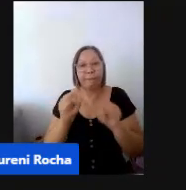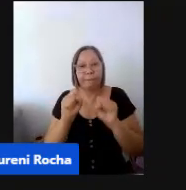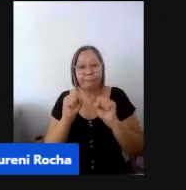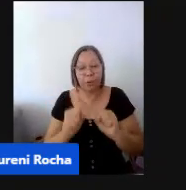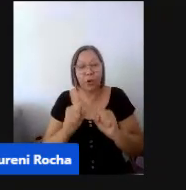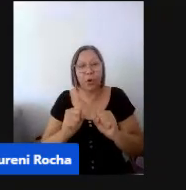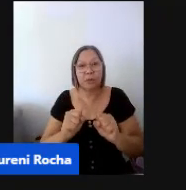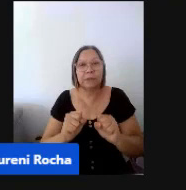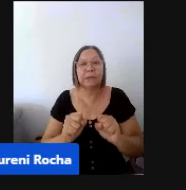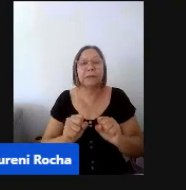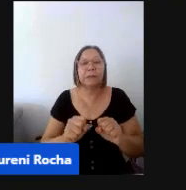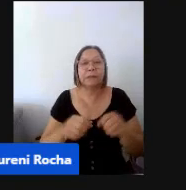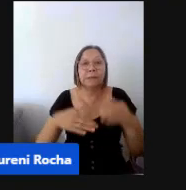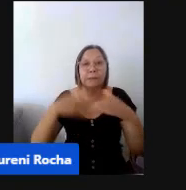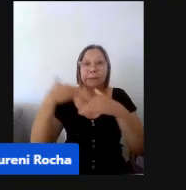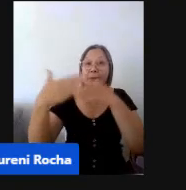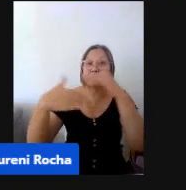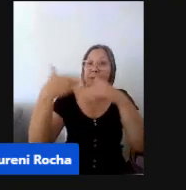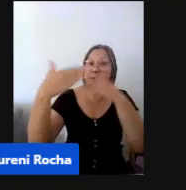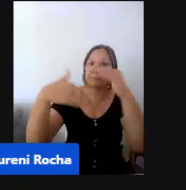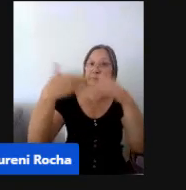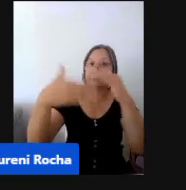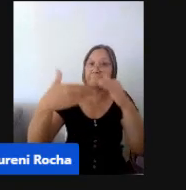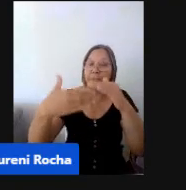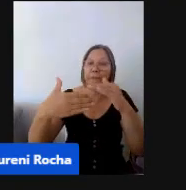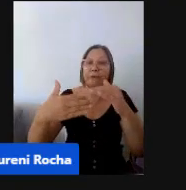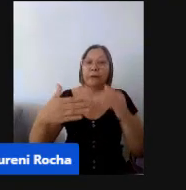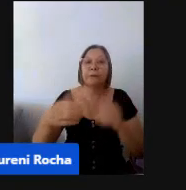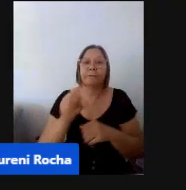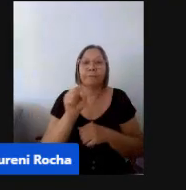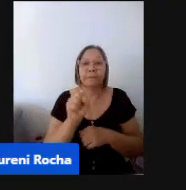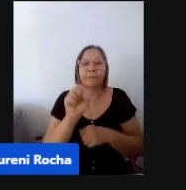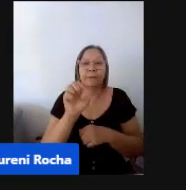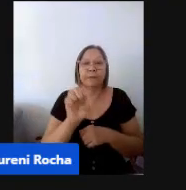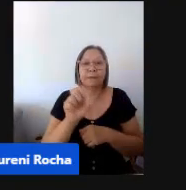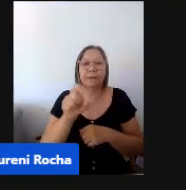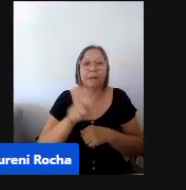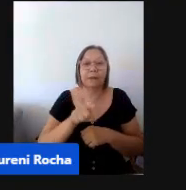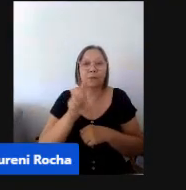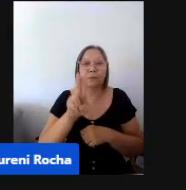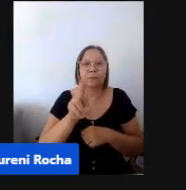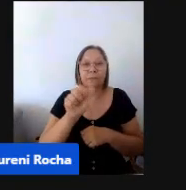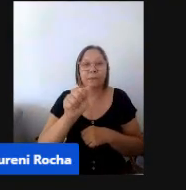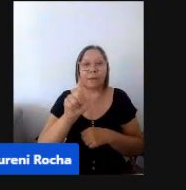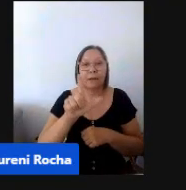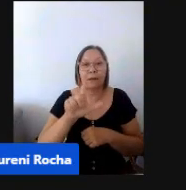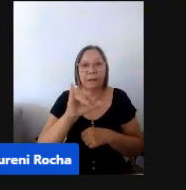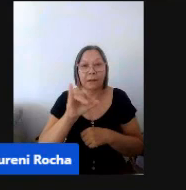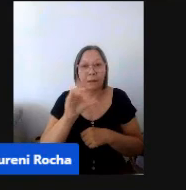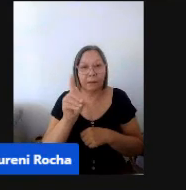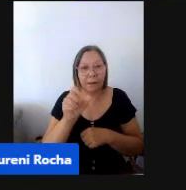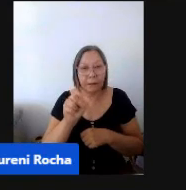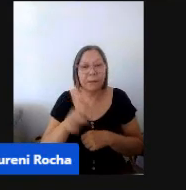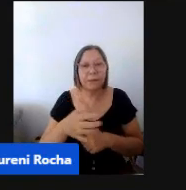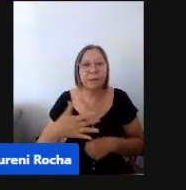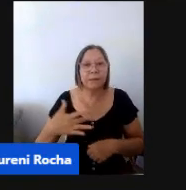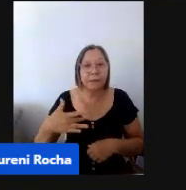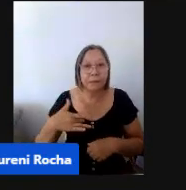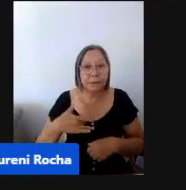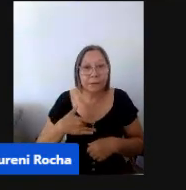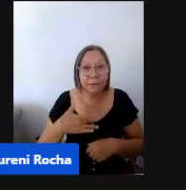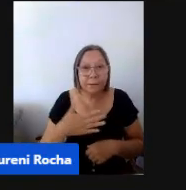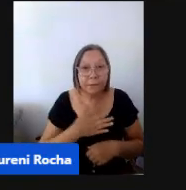sexualidade sadia, ou as nossas crianças elas possam amadurecer respeitando todas